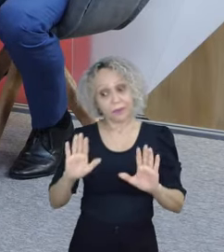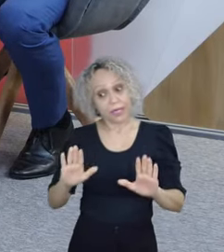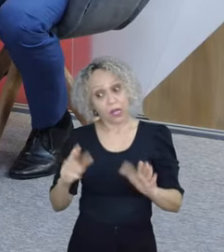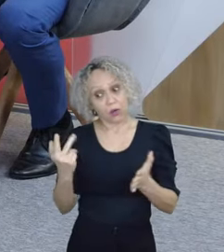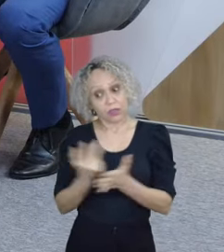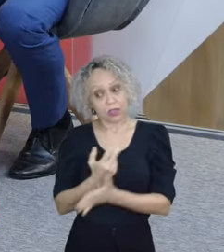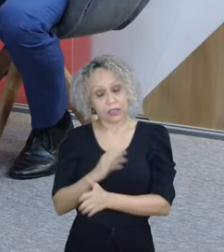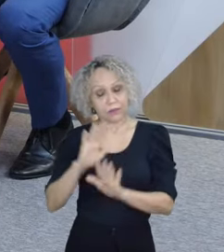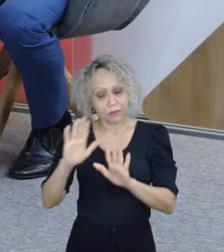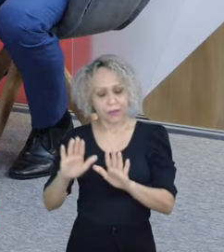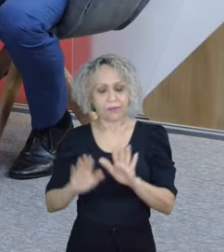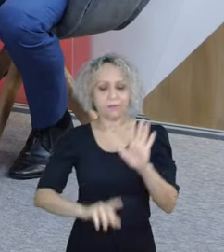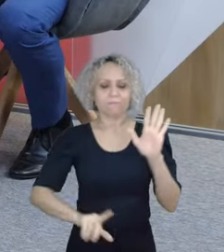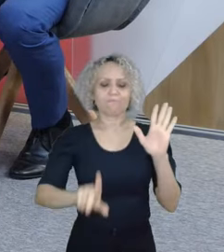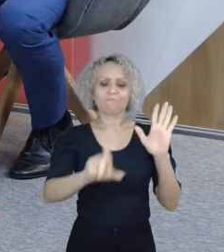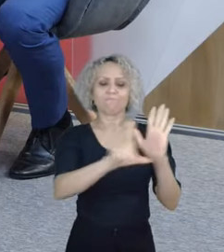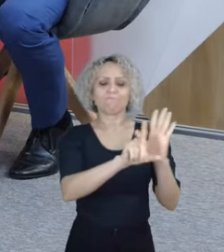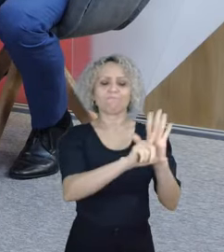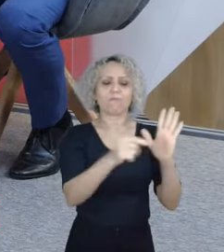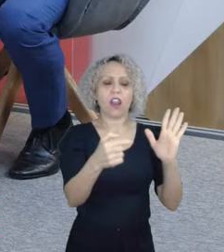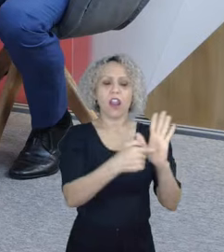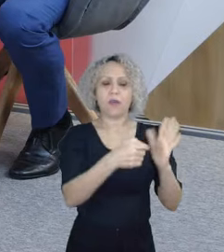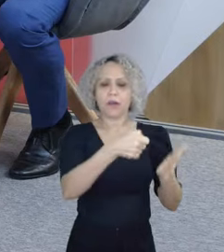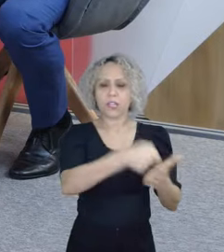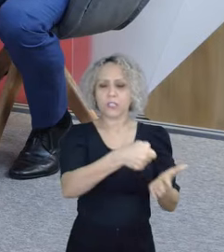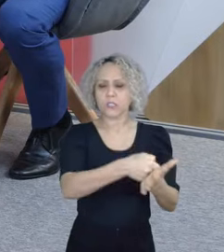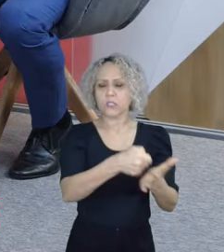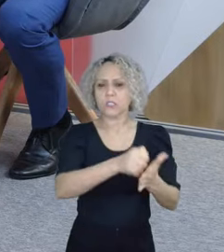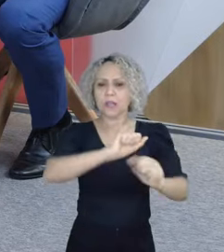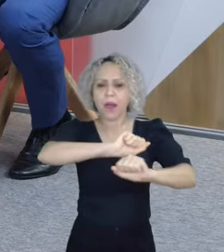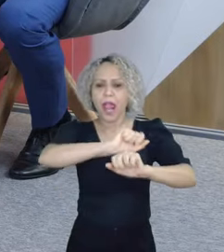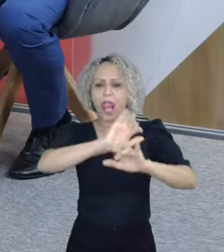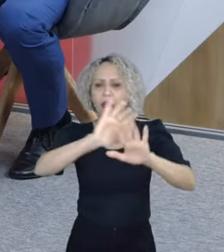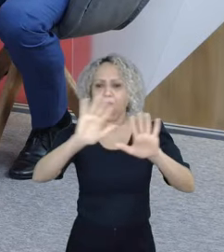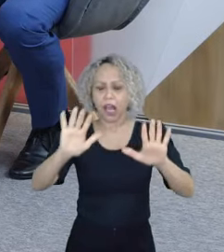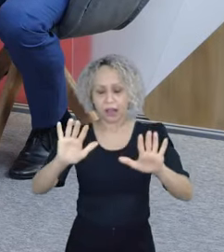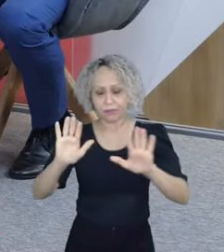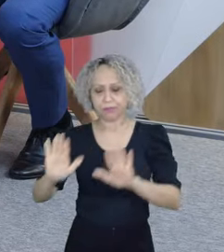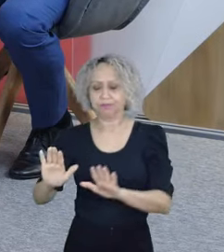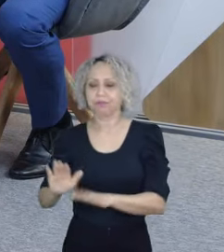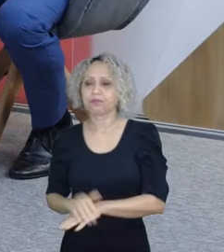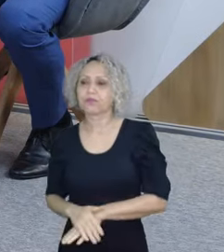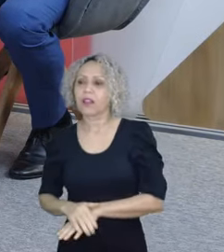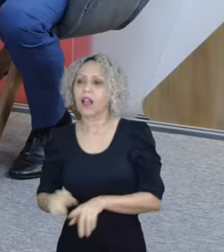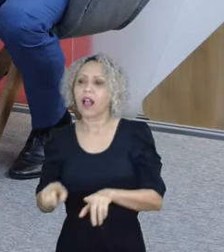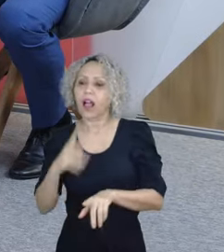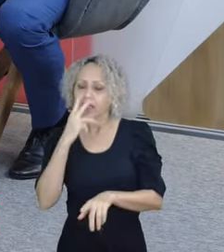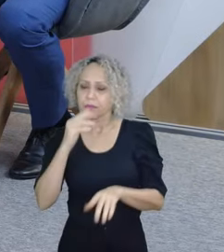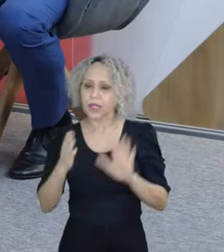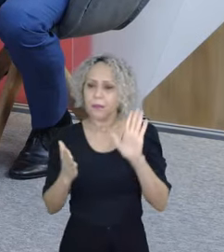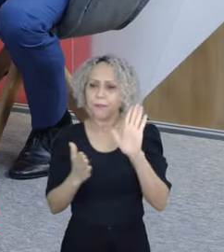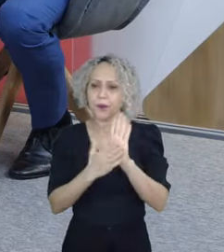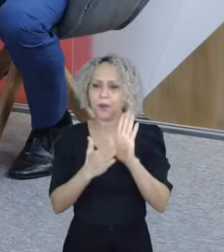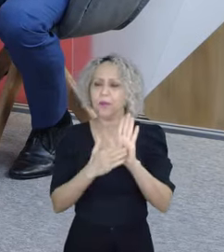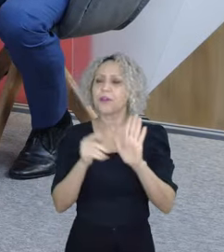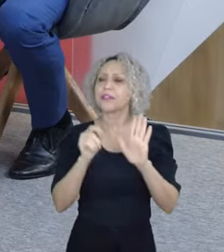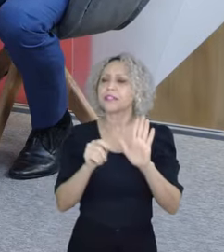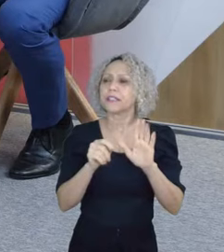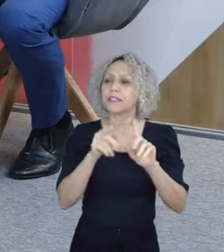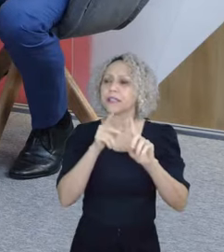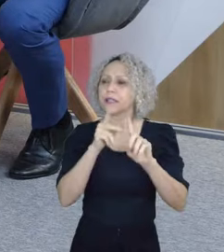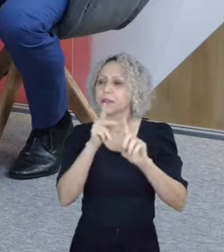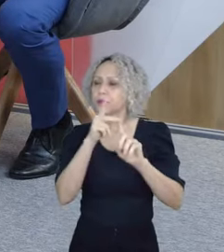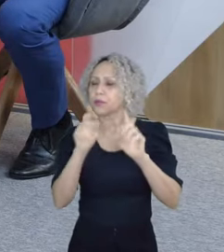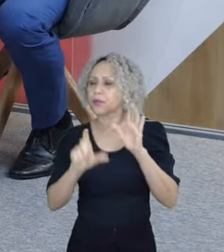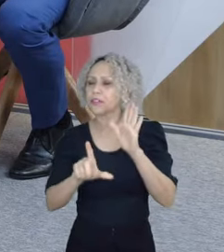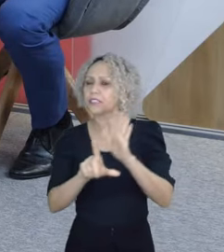vamos deixar a lei mais explícita. E eu acho que a proposta do projeto de lei também permite à população, à sociedade, à imprensa,